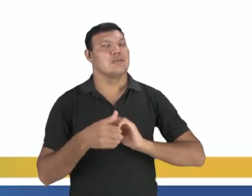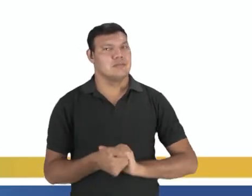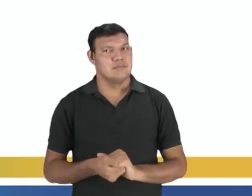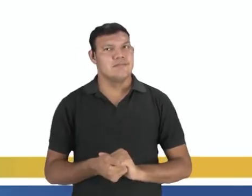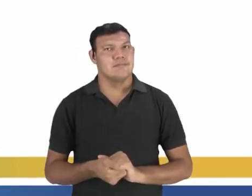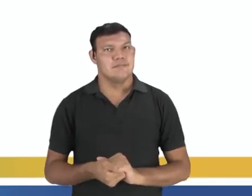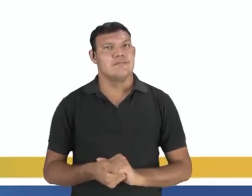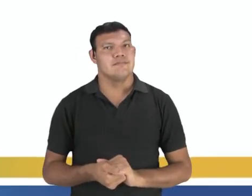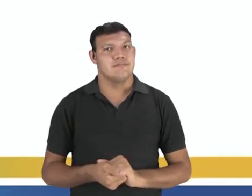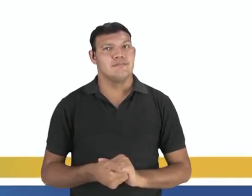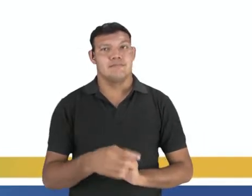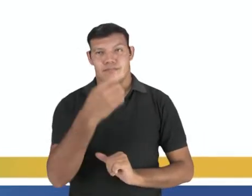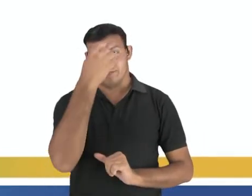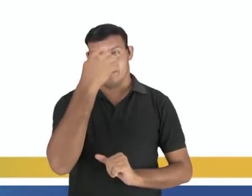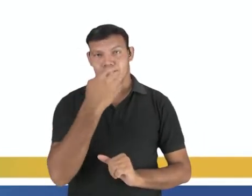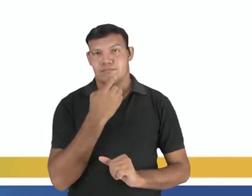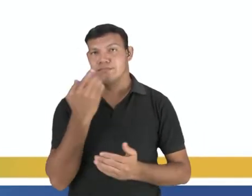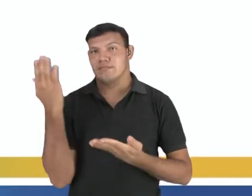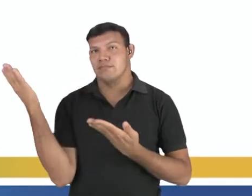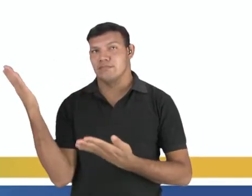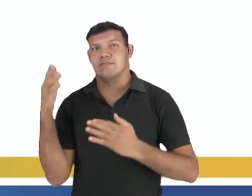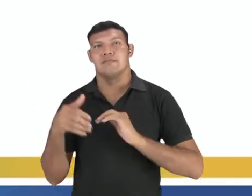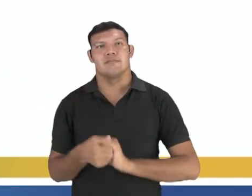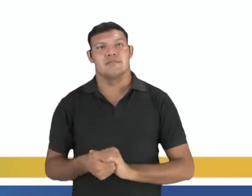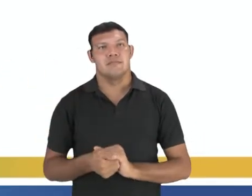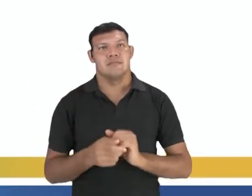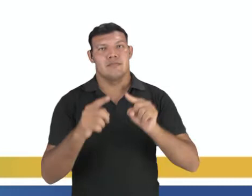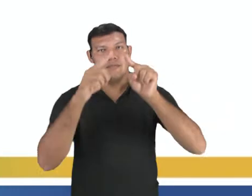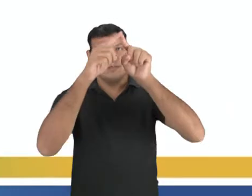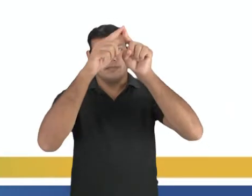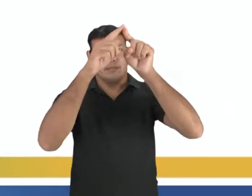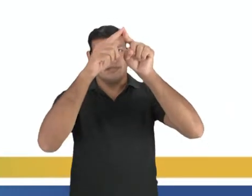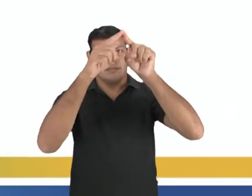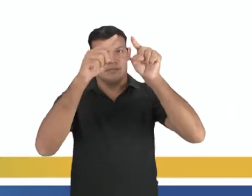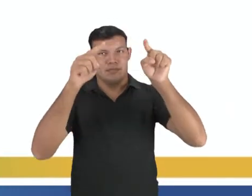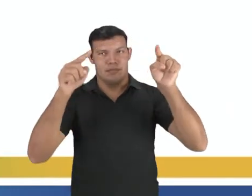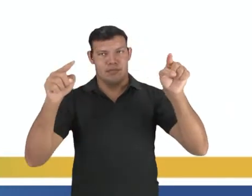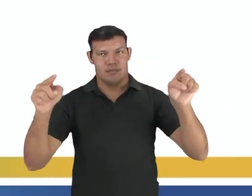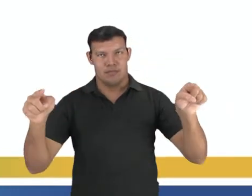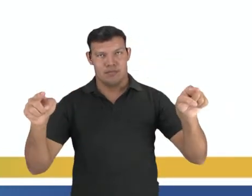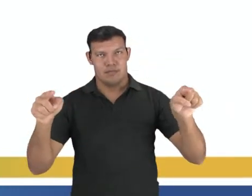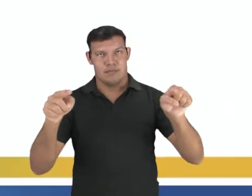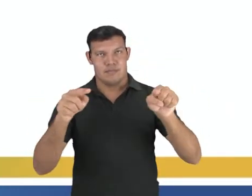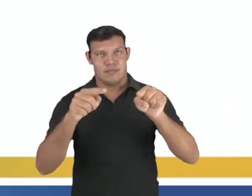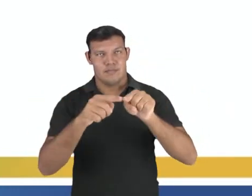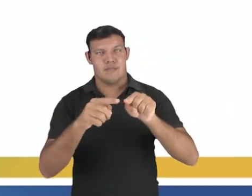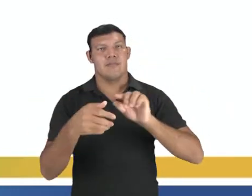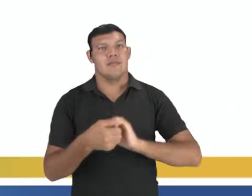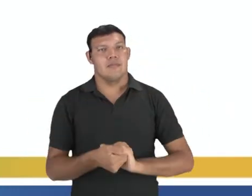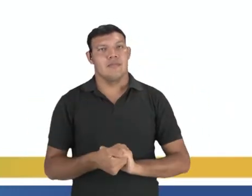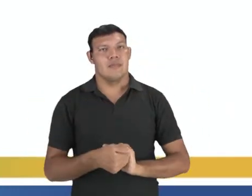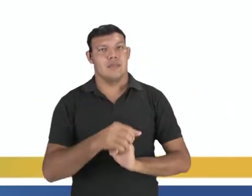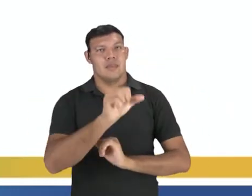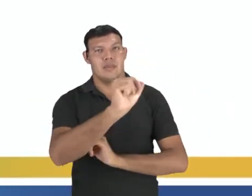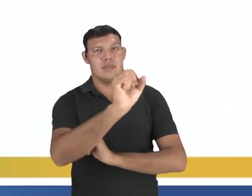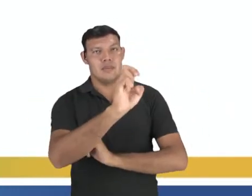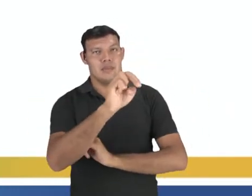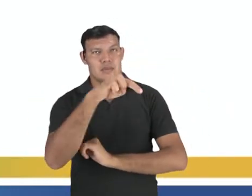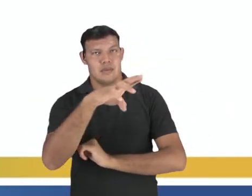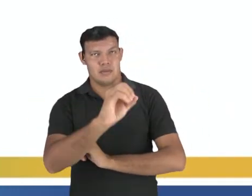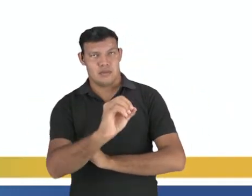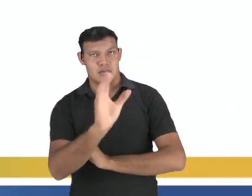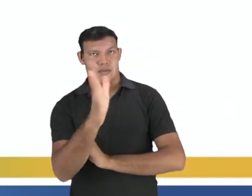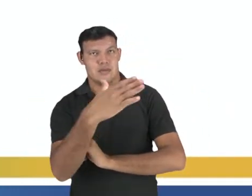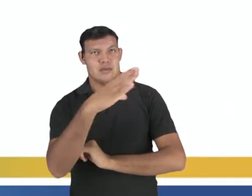tenha esses dois ângulos, os valores de seno, cosseno e tangente,